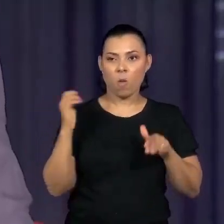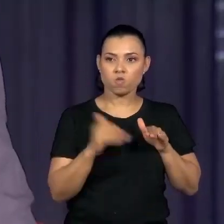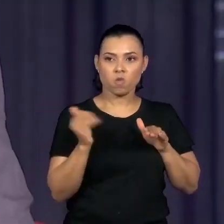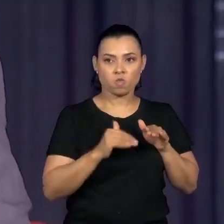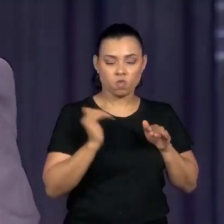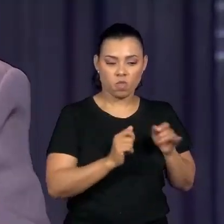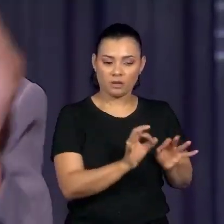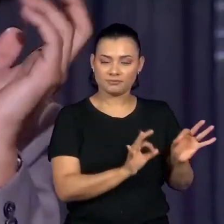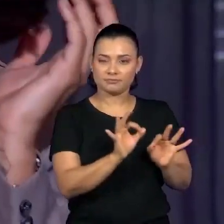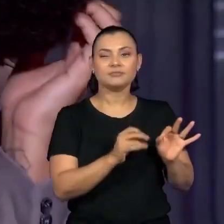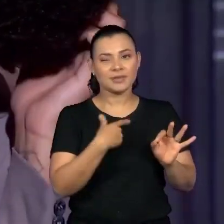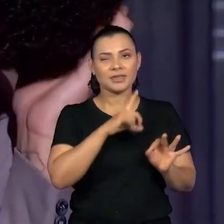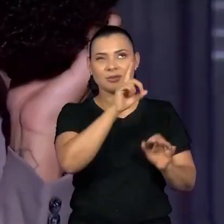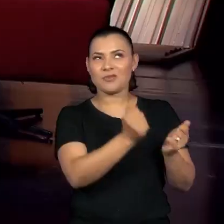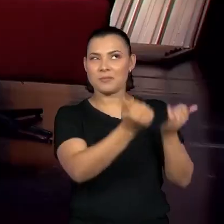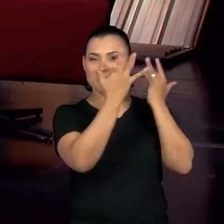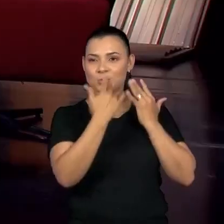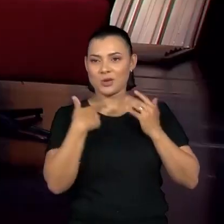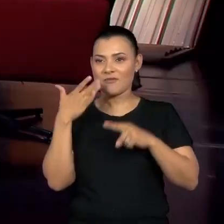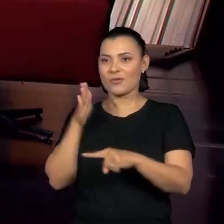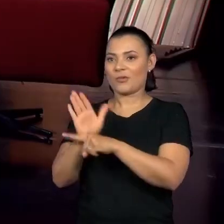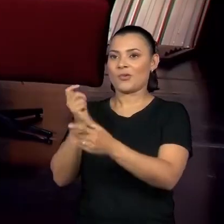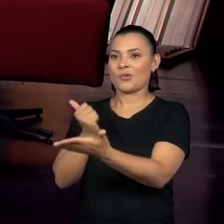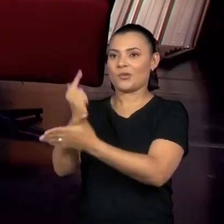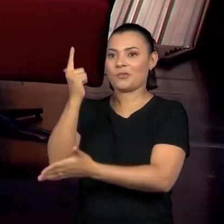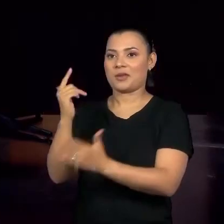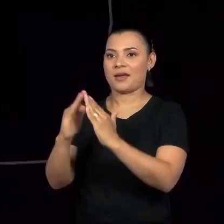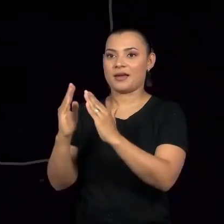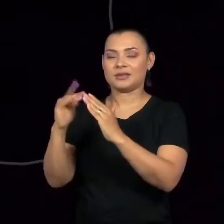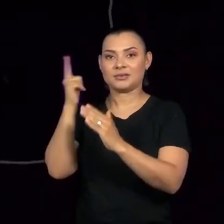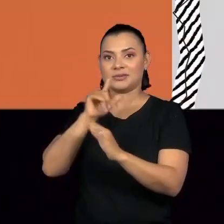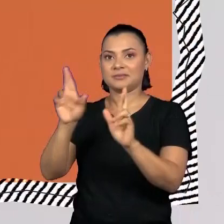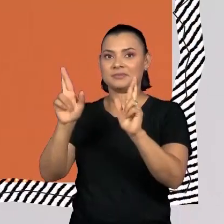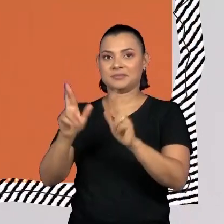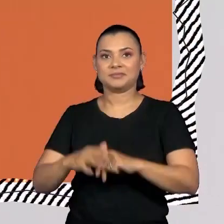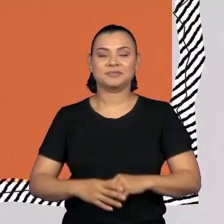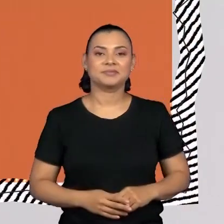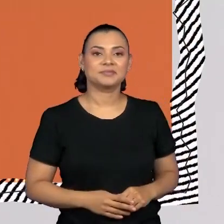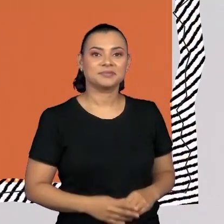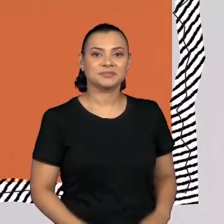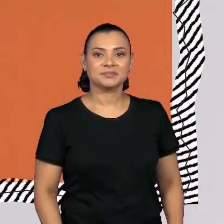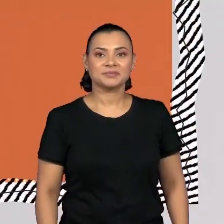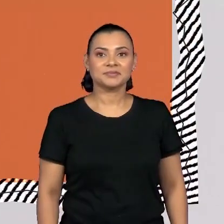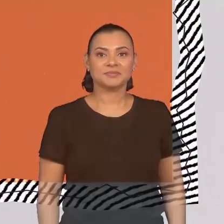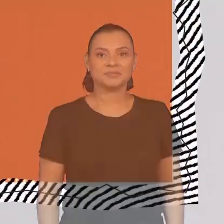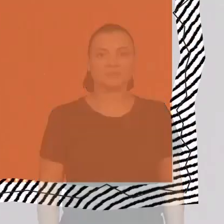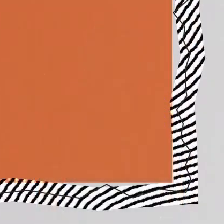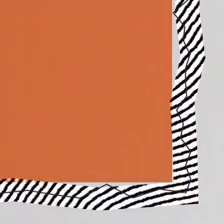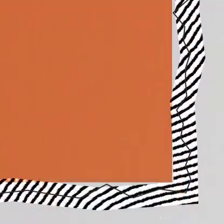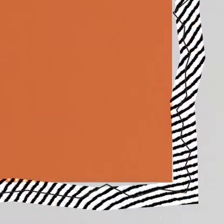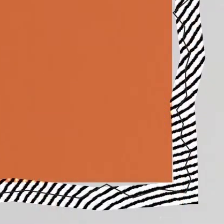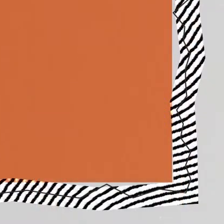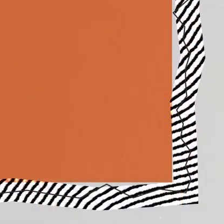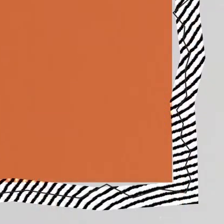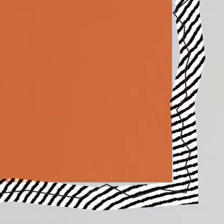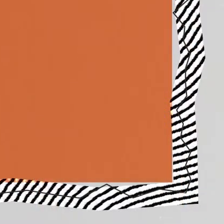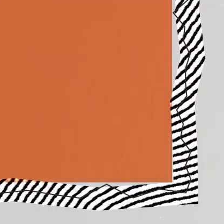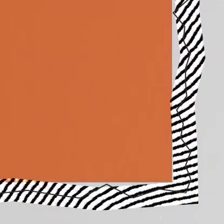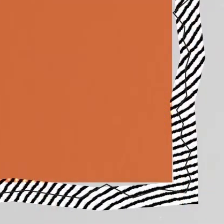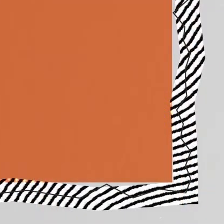um dia Deus vai abençoar que eu vou comprar essa casa aí. Ai, mas com certeza. Vai eu sair sozinho sem avisar a desgraça de nada